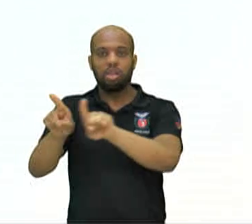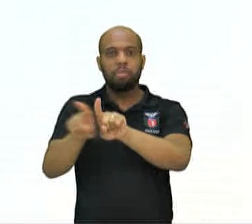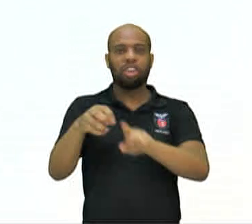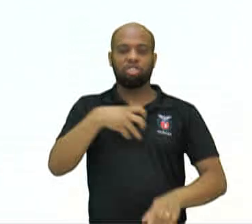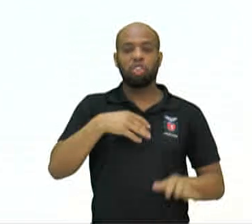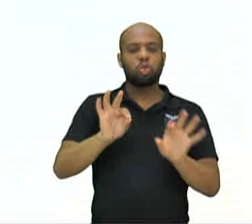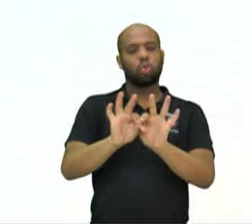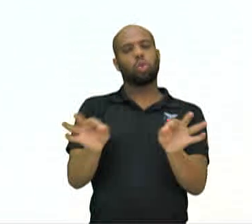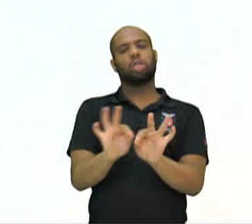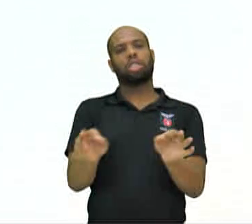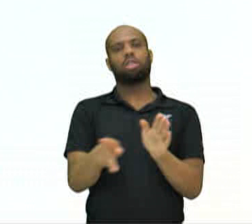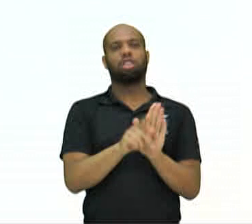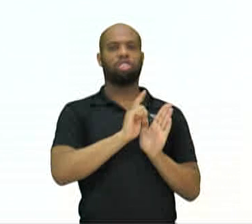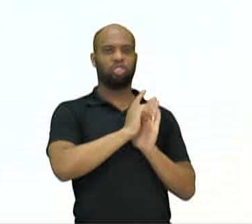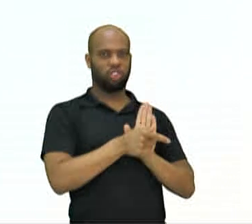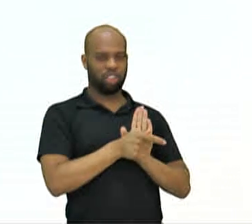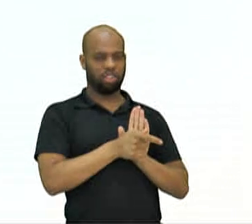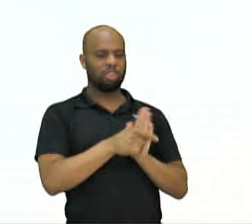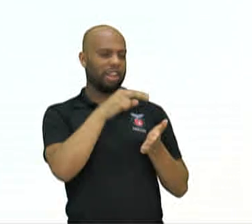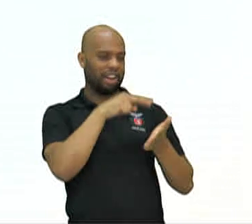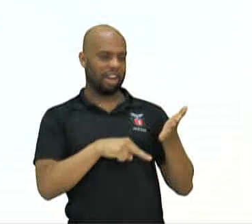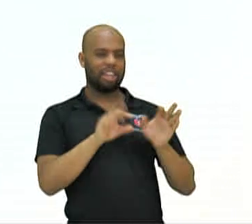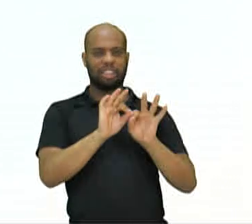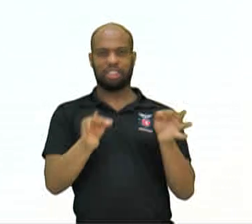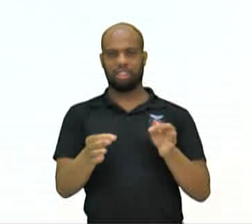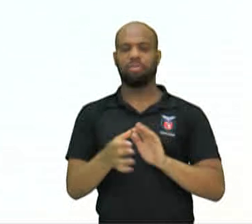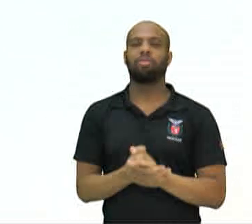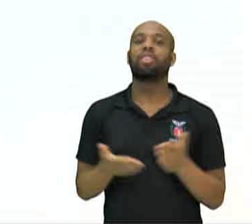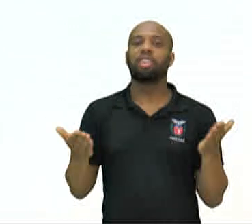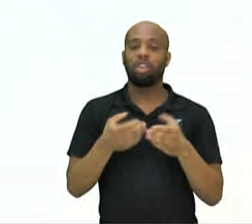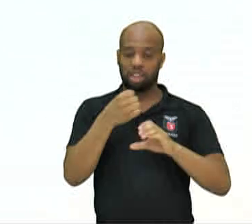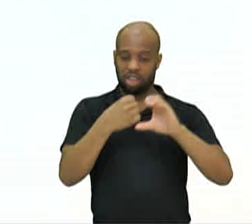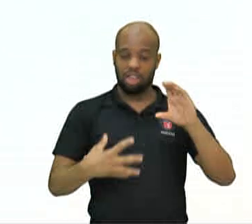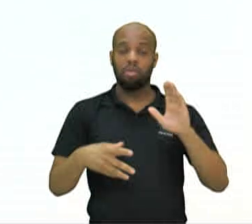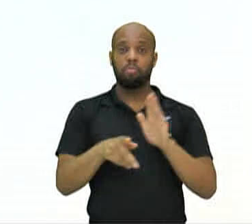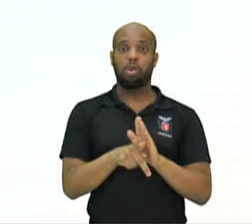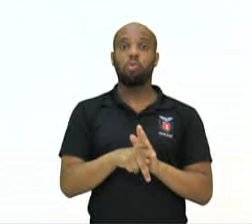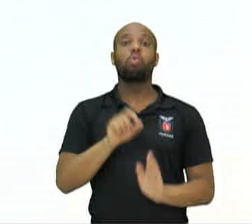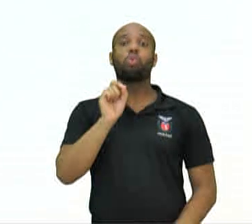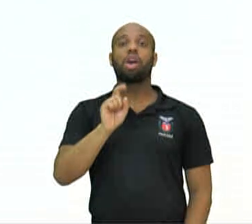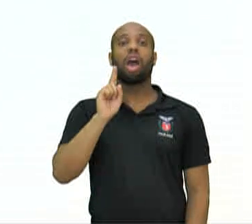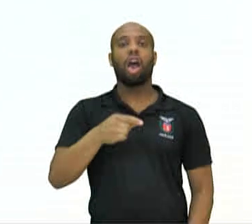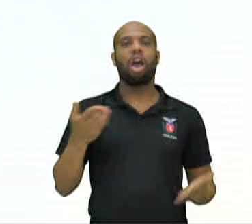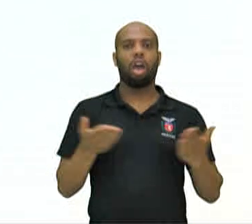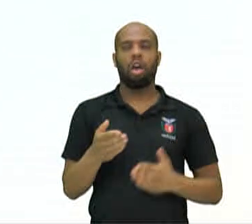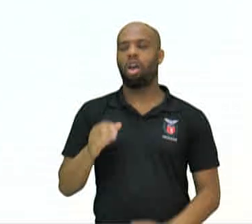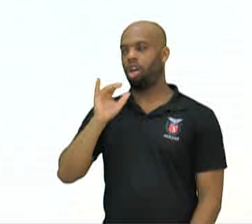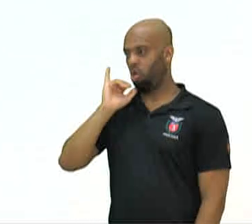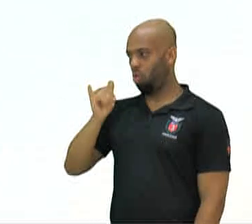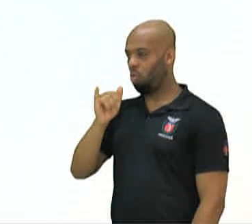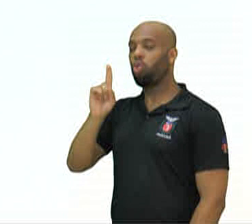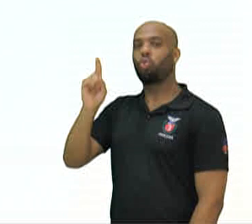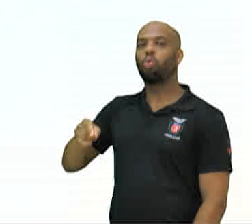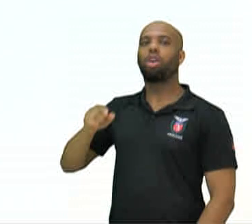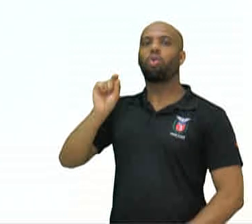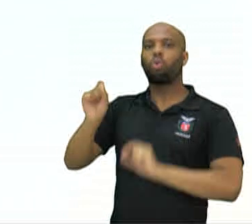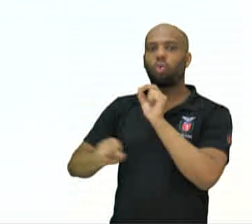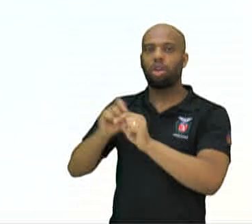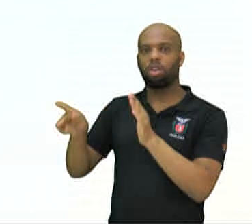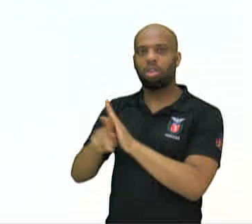do gênero. Vamos lá para a característica do conto? É uma narrativa